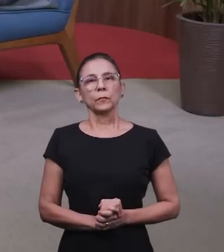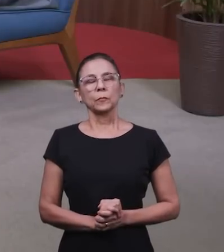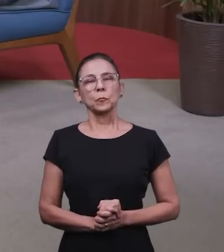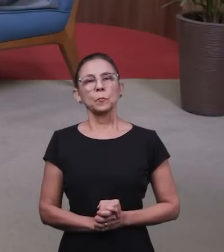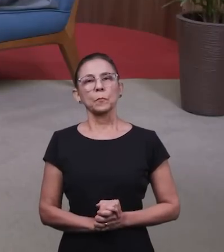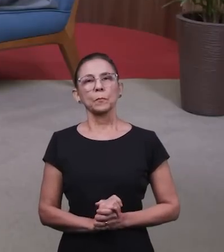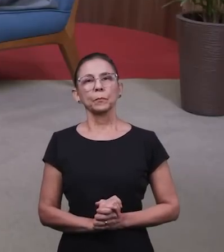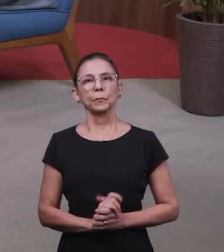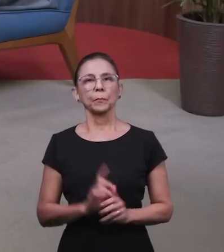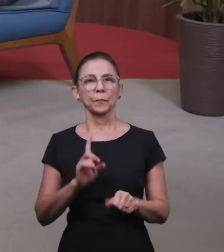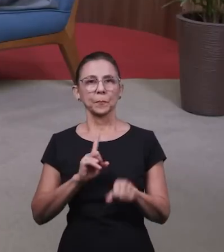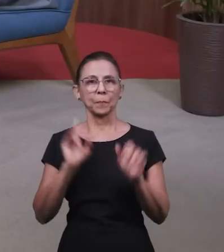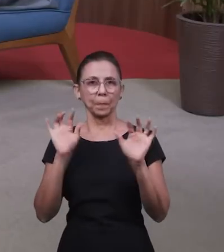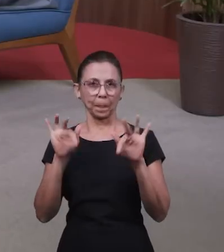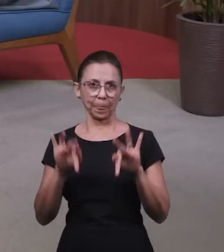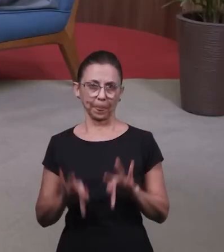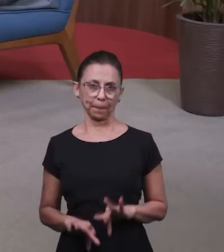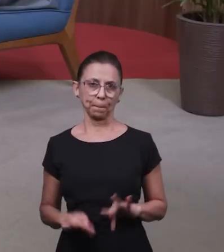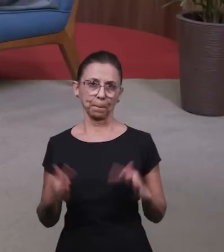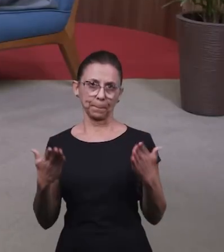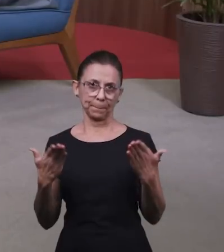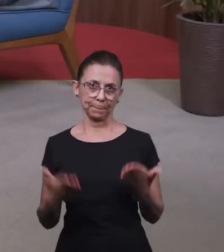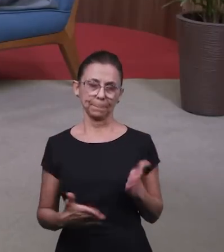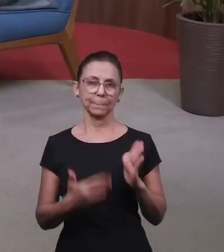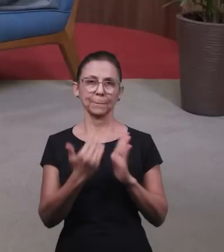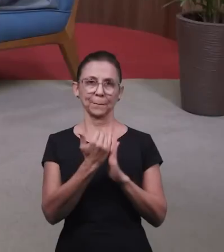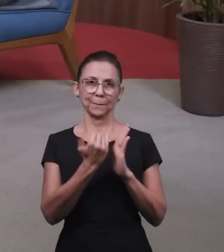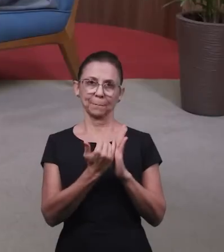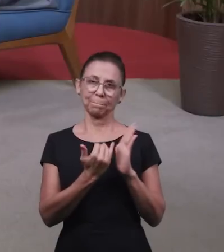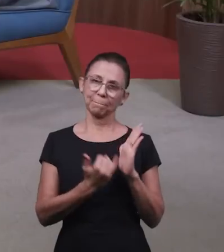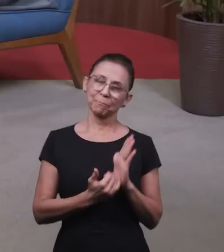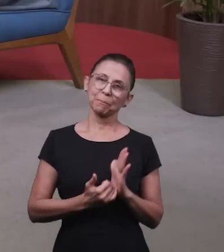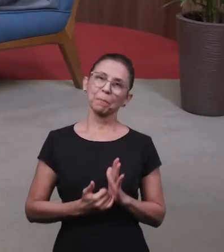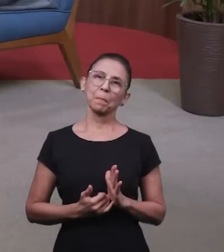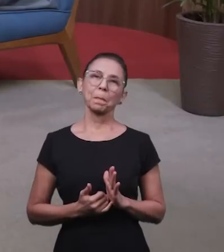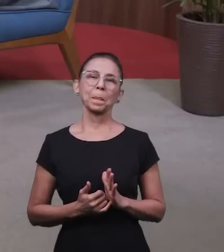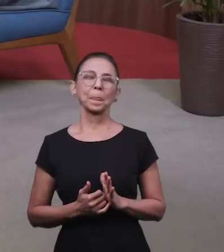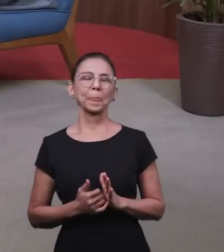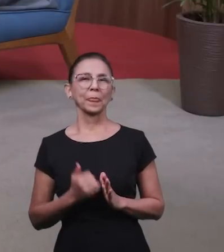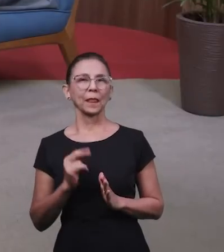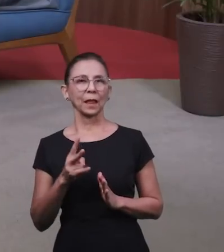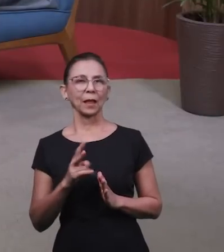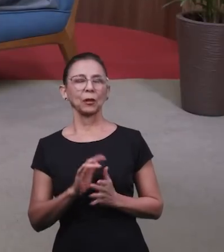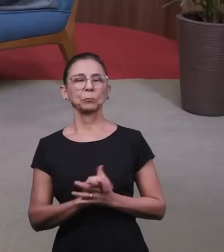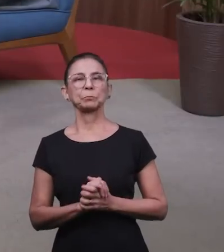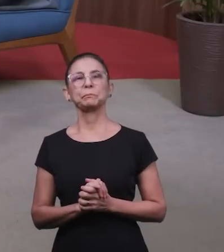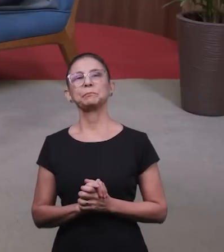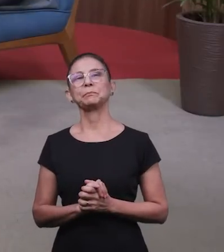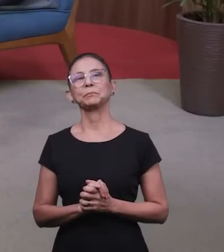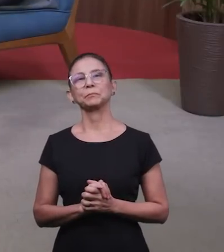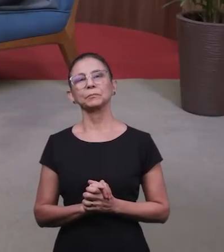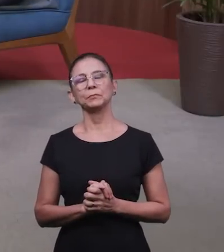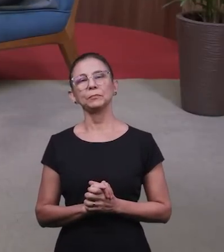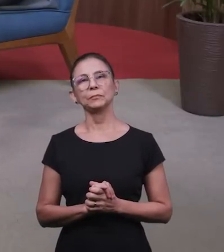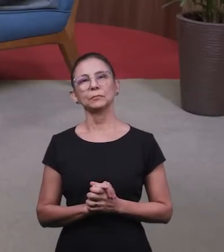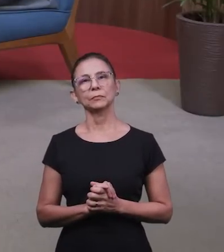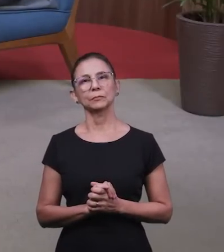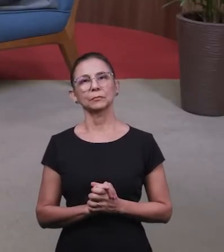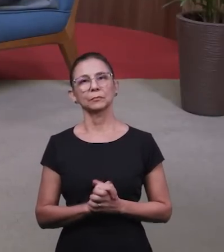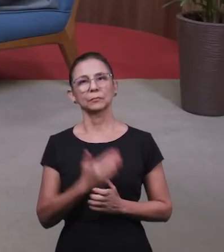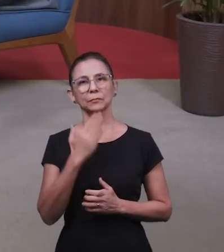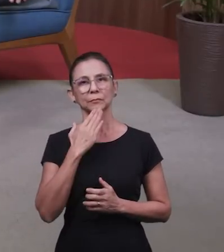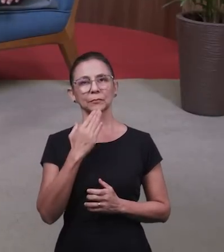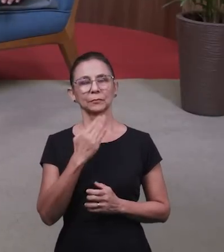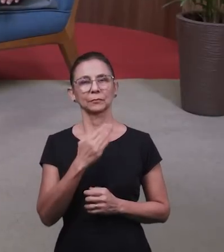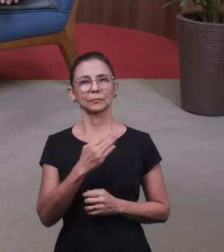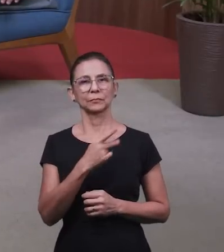de encerramento do quadro, né, sempre a gente dá uma palavra para os nossos irmãos. Eu vou pedir ao